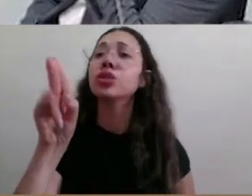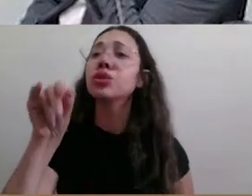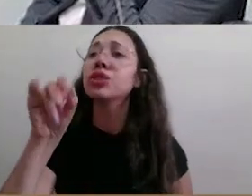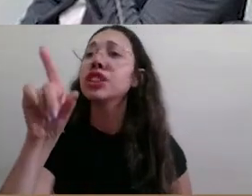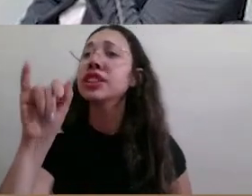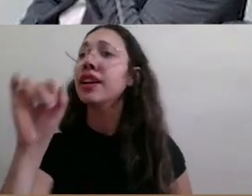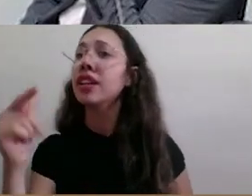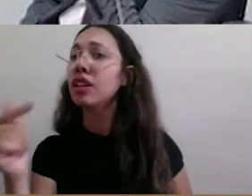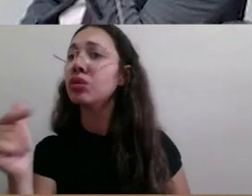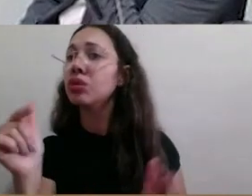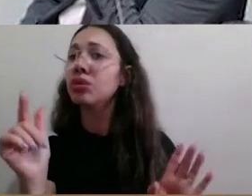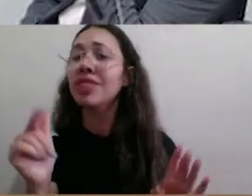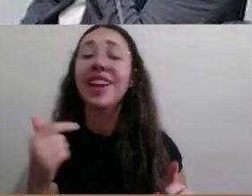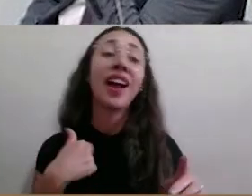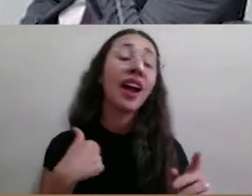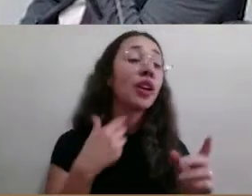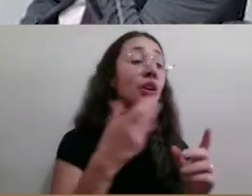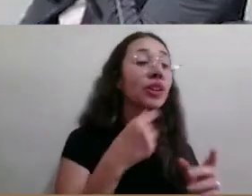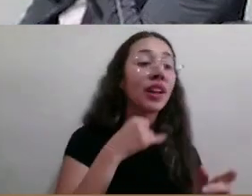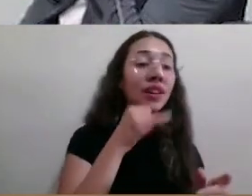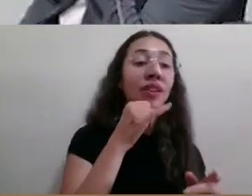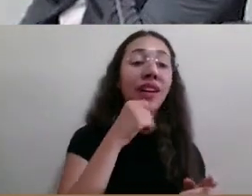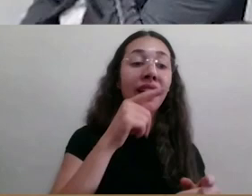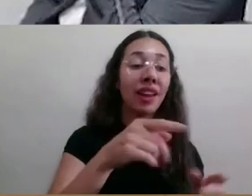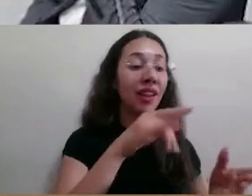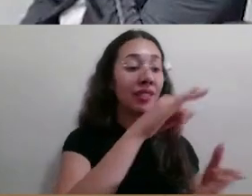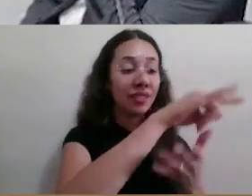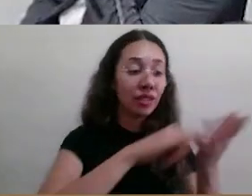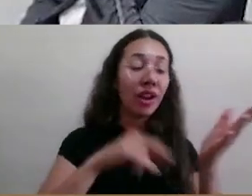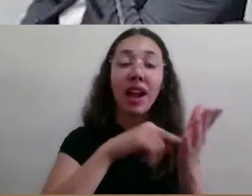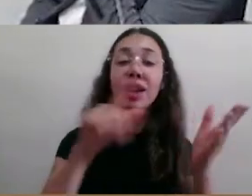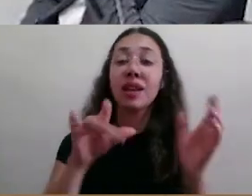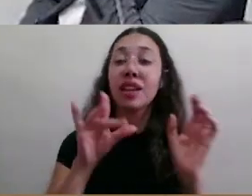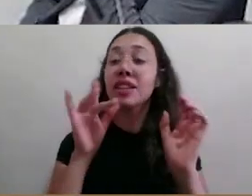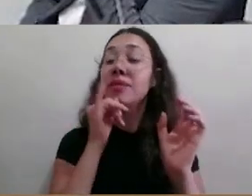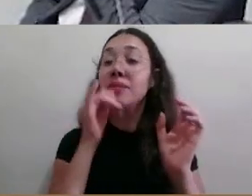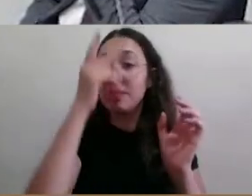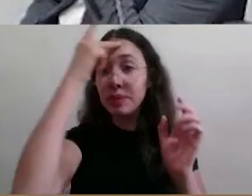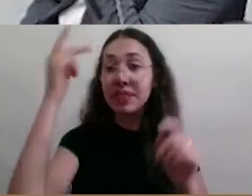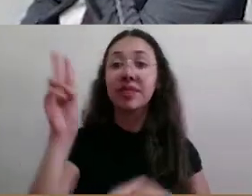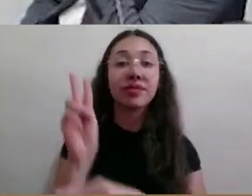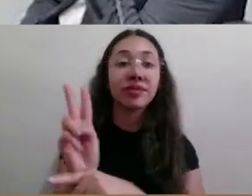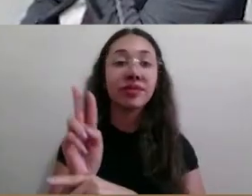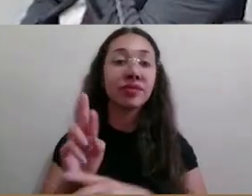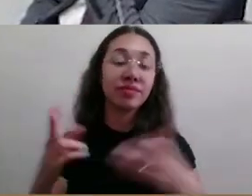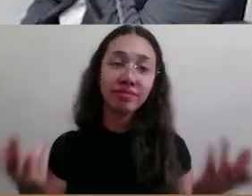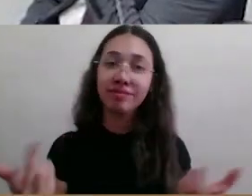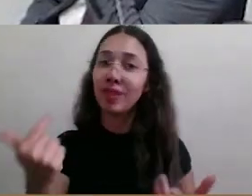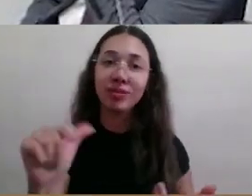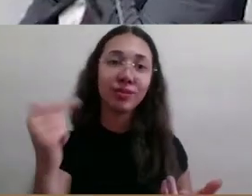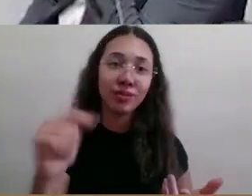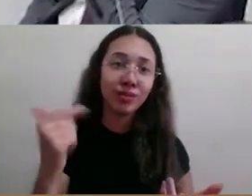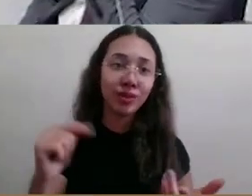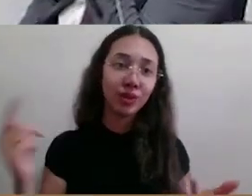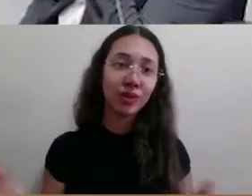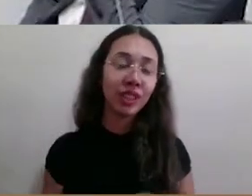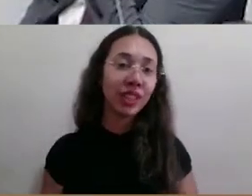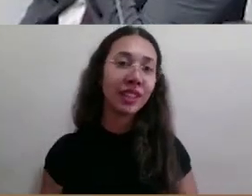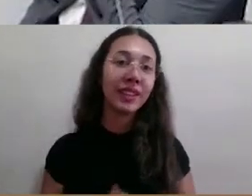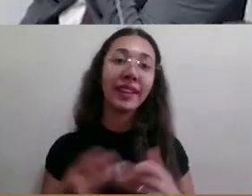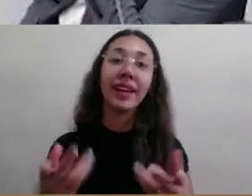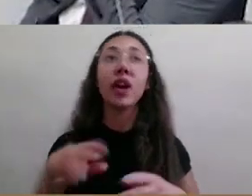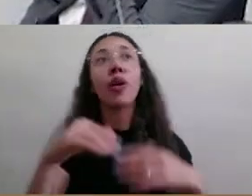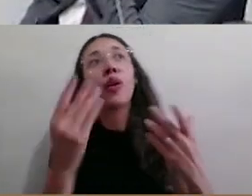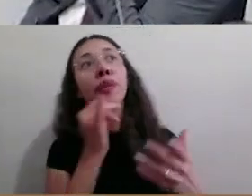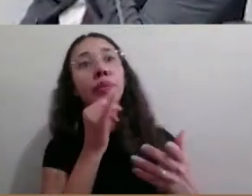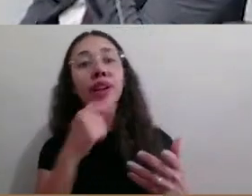mandado de segurança em Jundiaí, não pode, tem que ir em Campinas. Ah, eu quero entrar com um processo